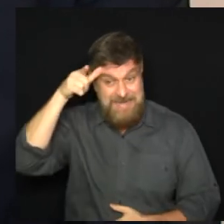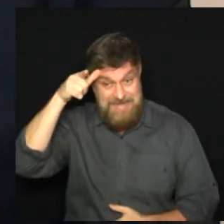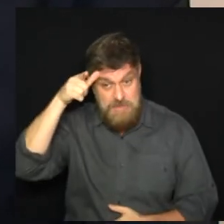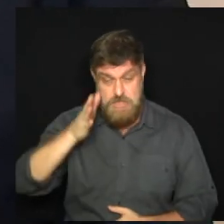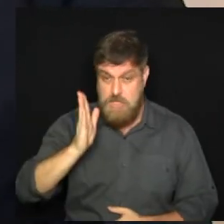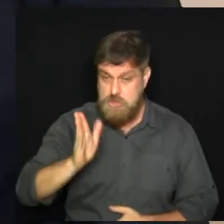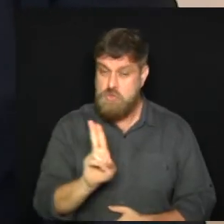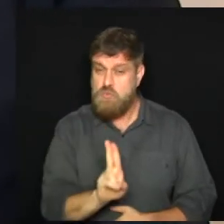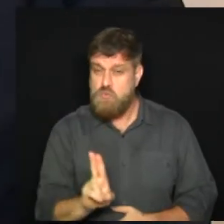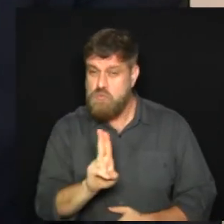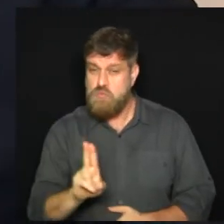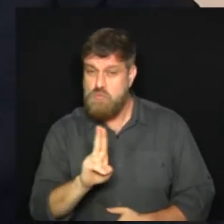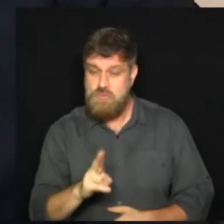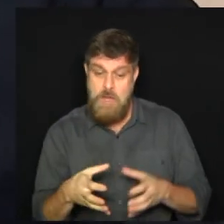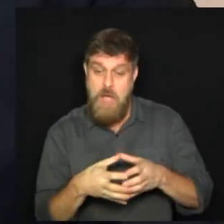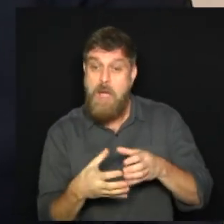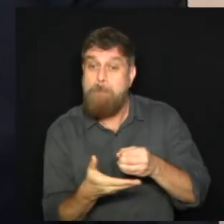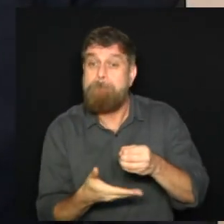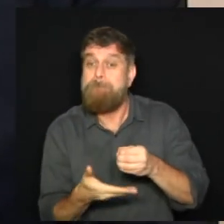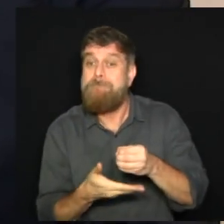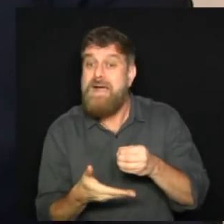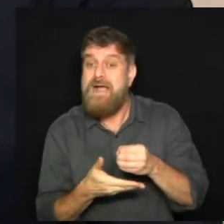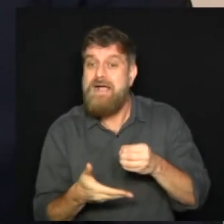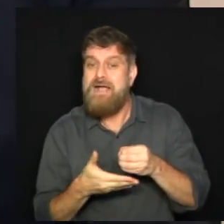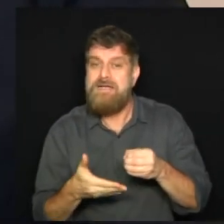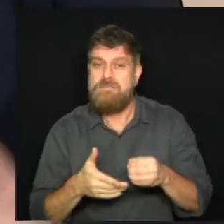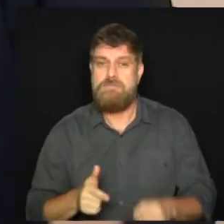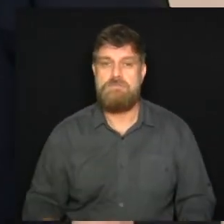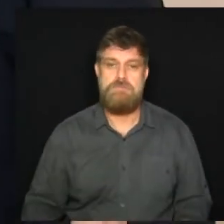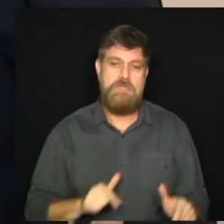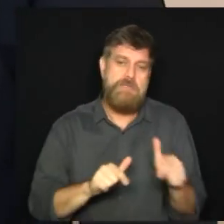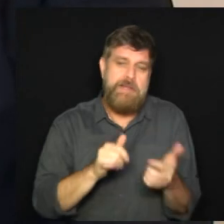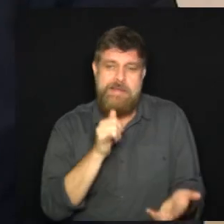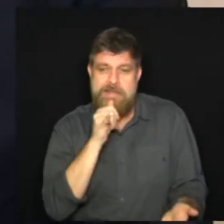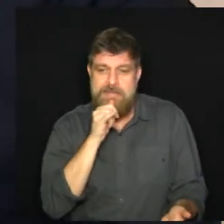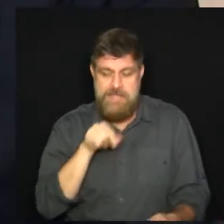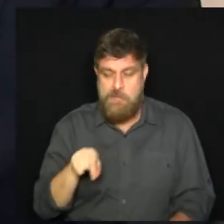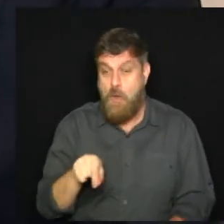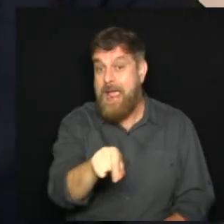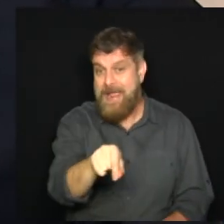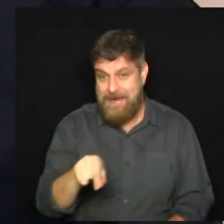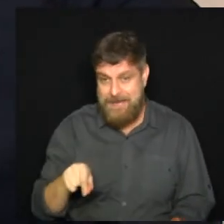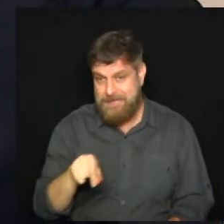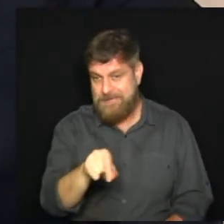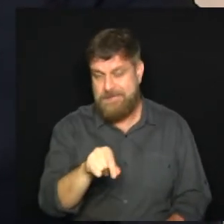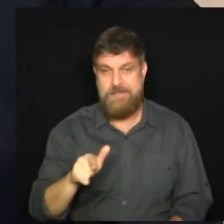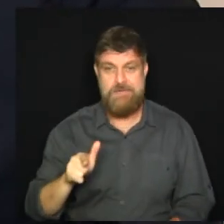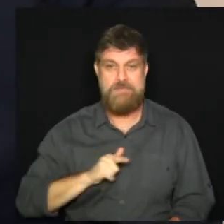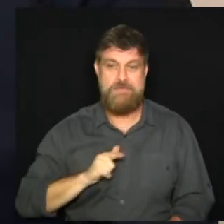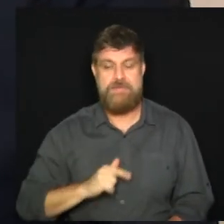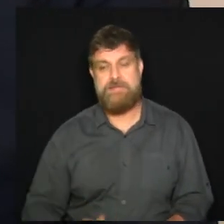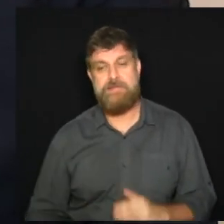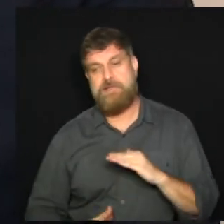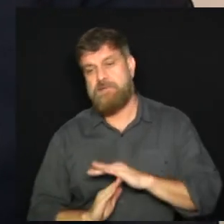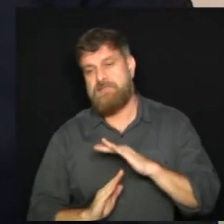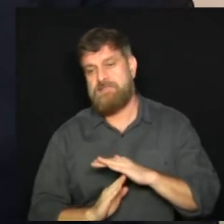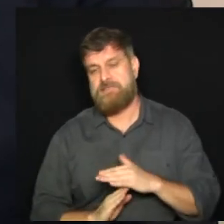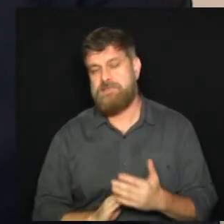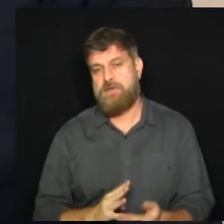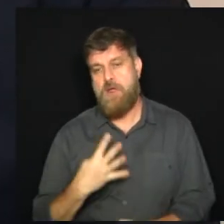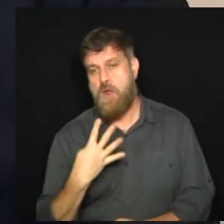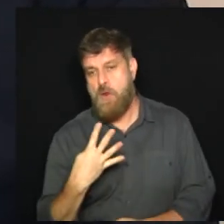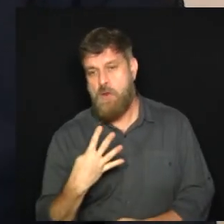serviços essenciais. Esse pacote de serviços essenciais é um pacote básico e a regulamentação diz que os bancos não podem